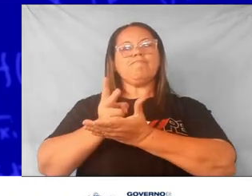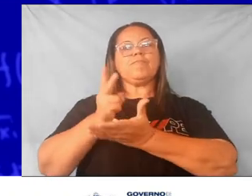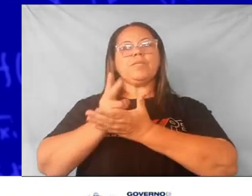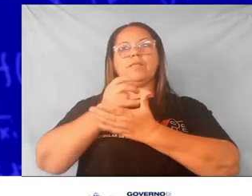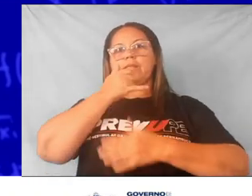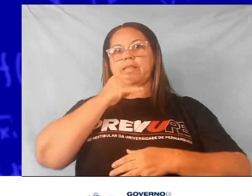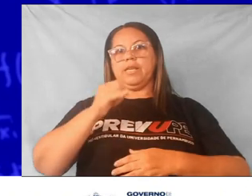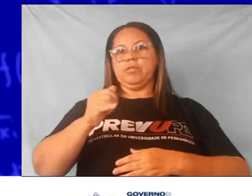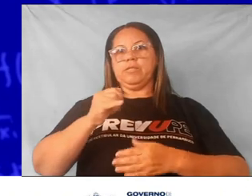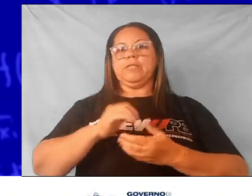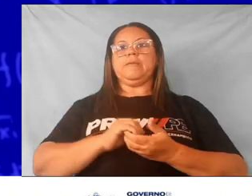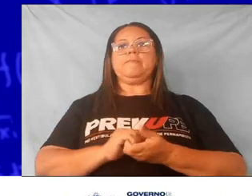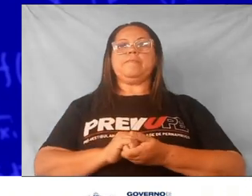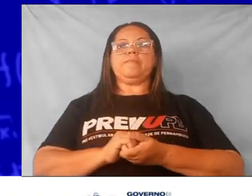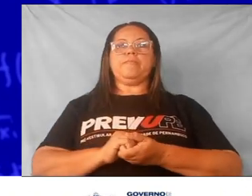energia.